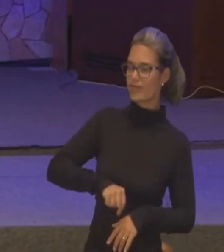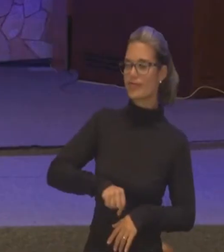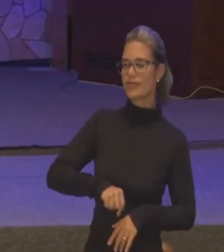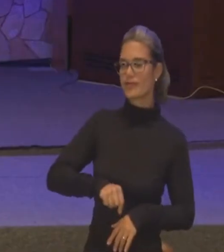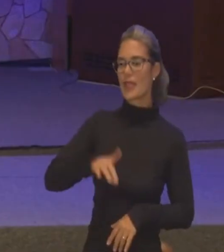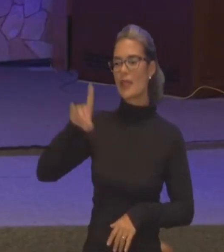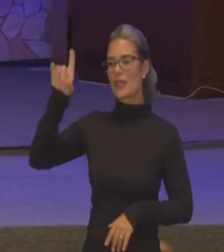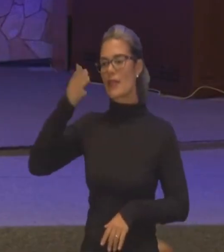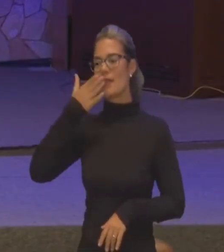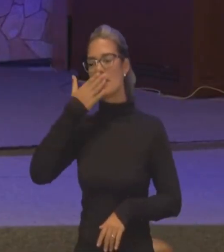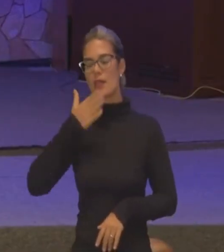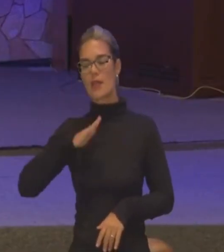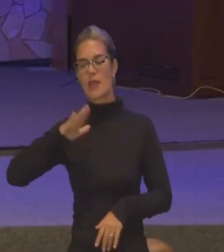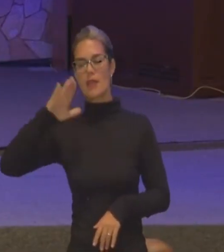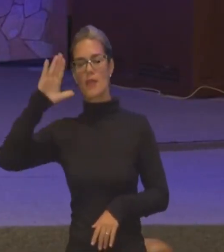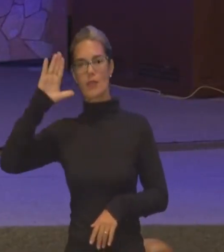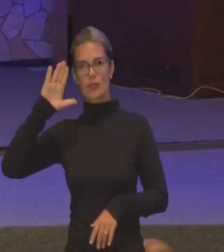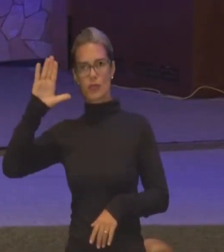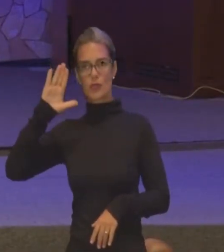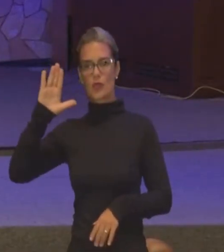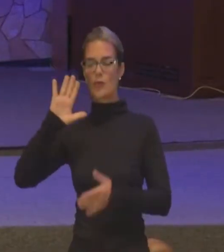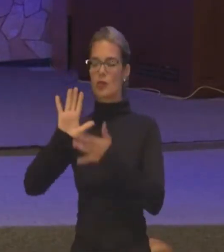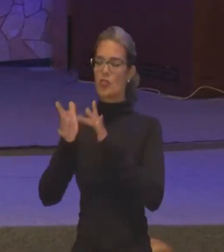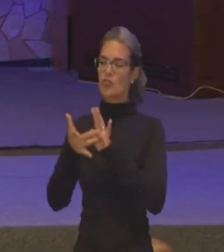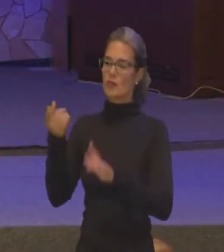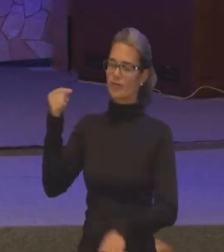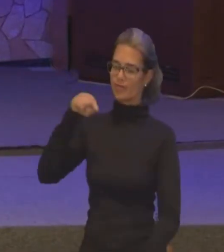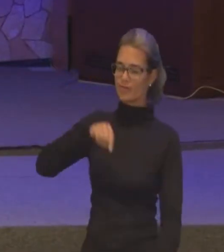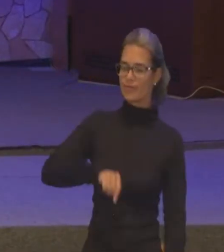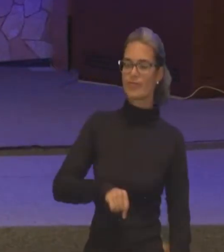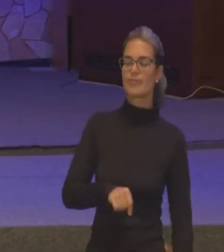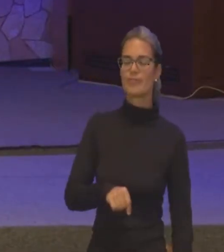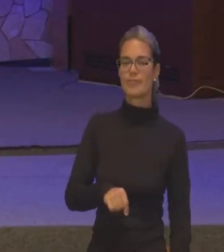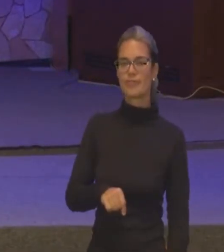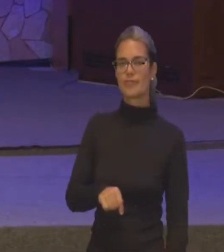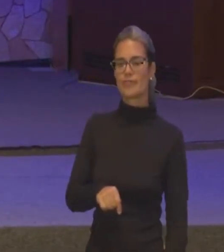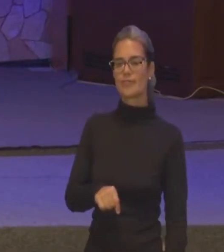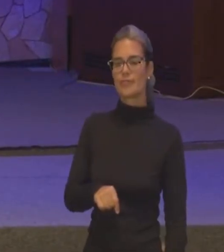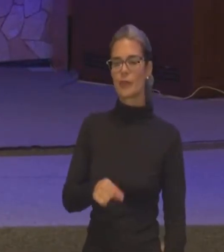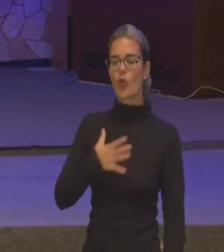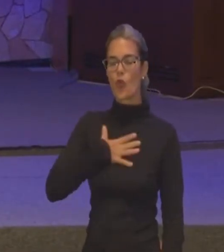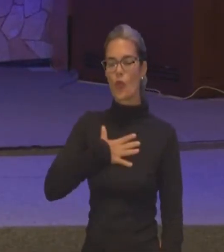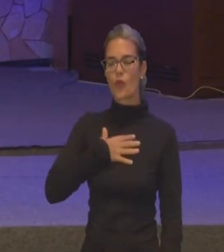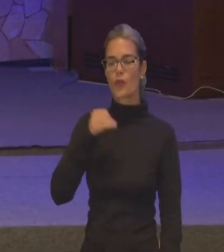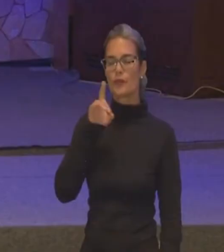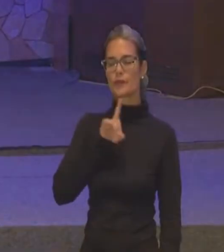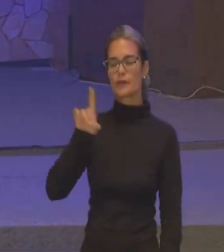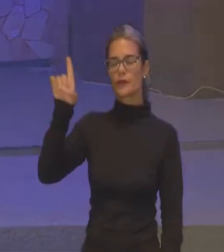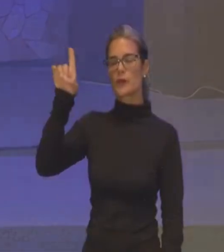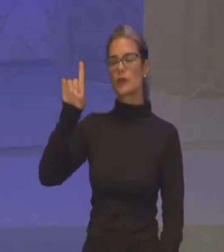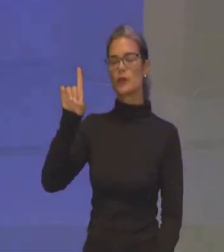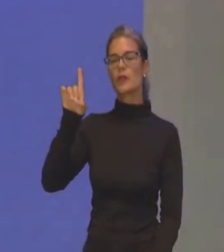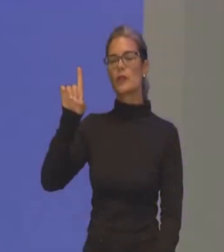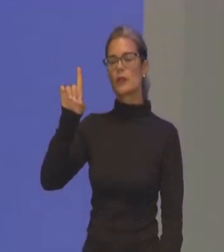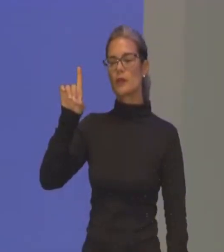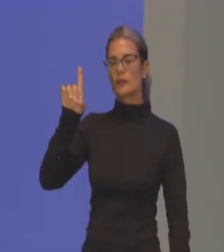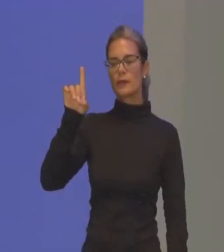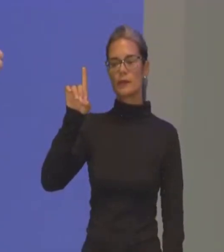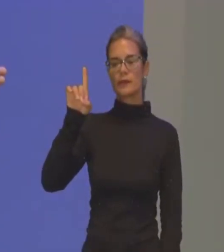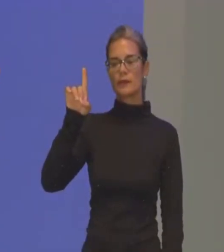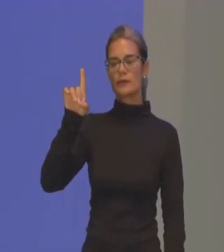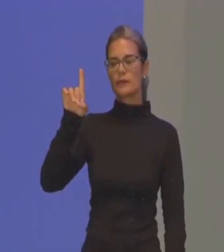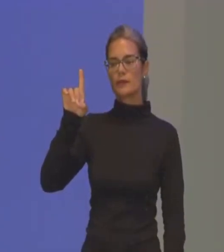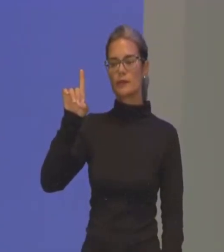uma profecia e de profecias. O Filho do Deus Criador, aquele que